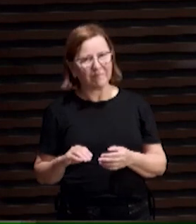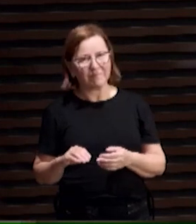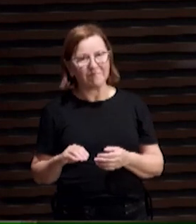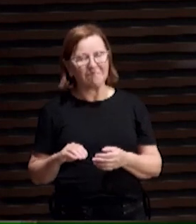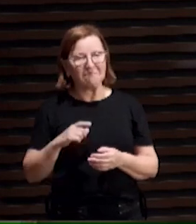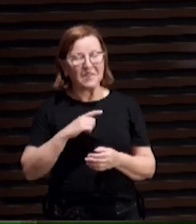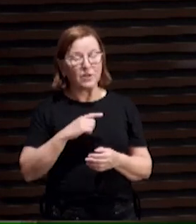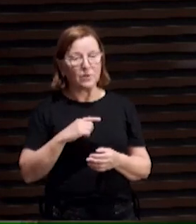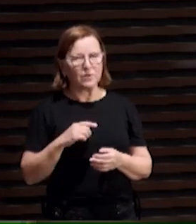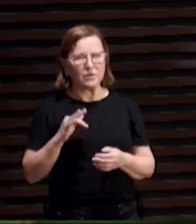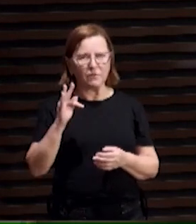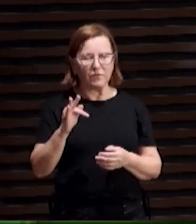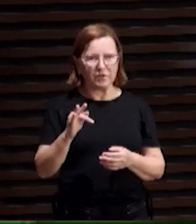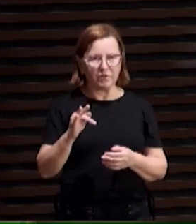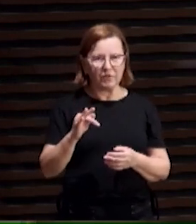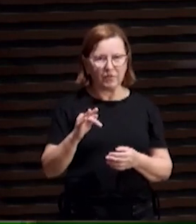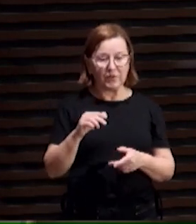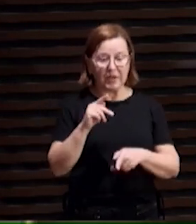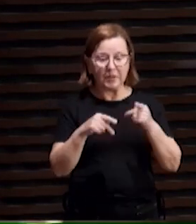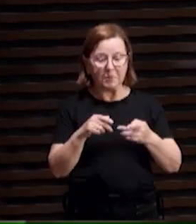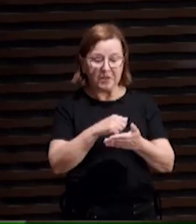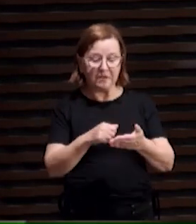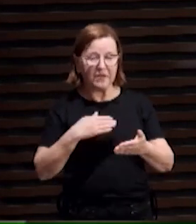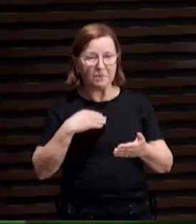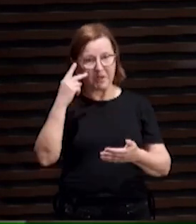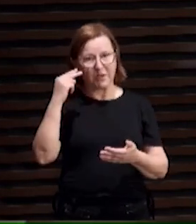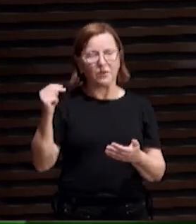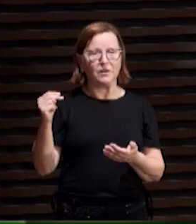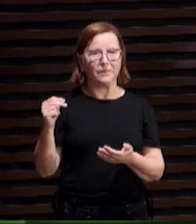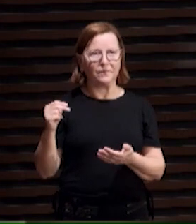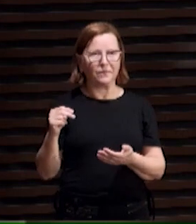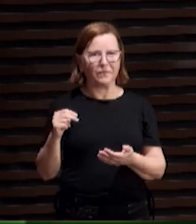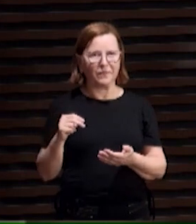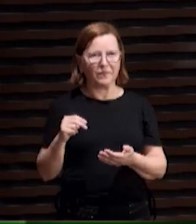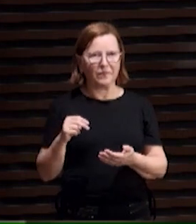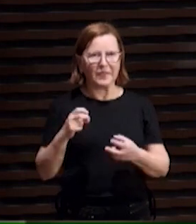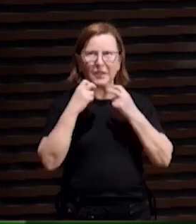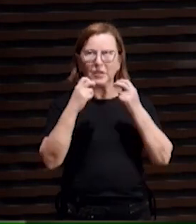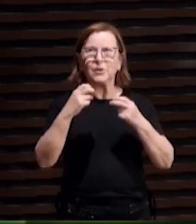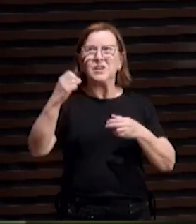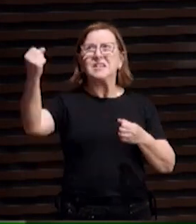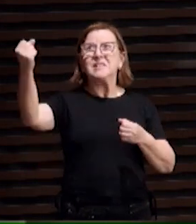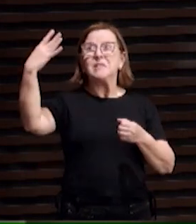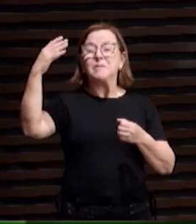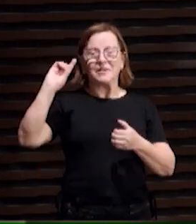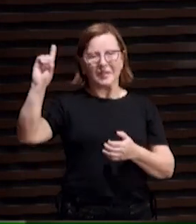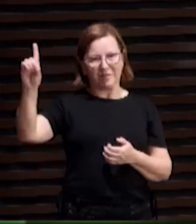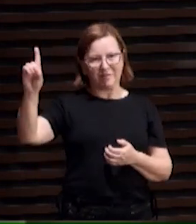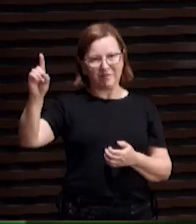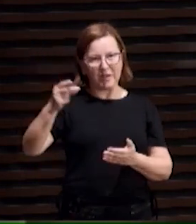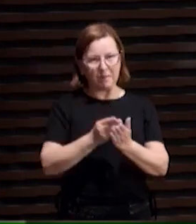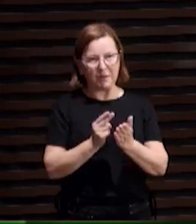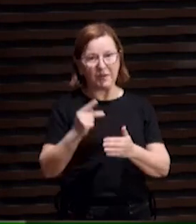biógrafos. Ajax não gritou: ilumina-nos, ó Deus, ó Zeus, mesmo que a